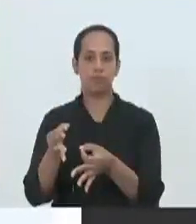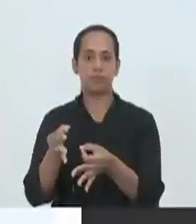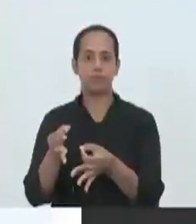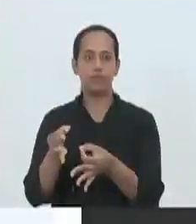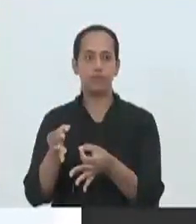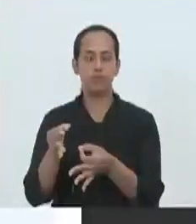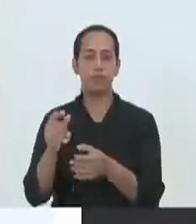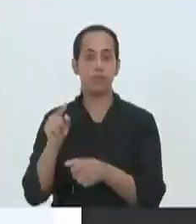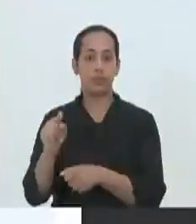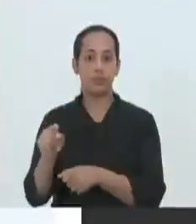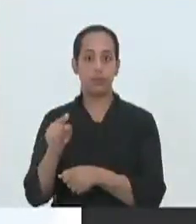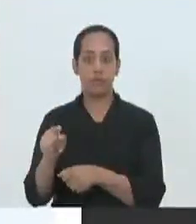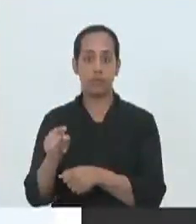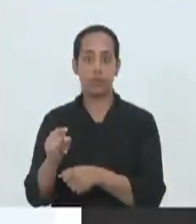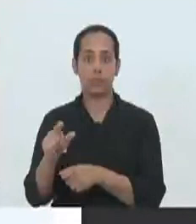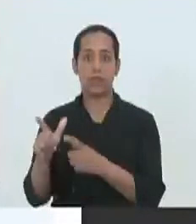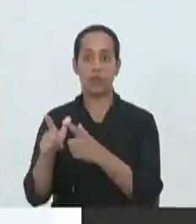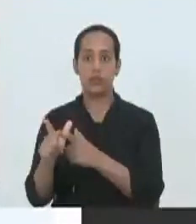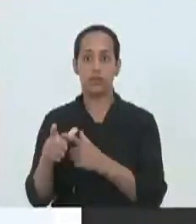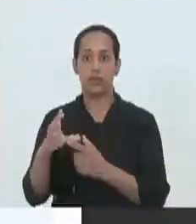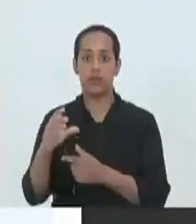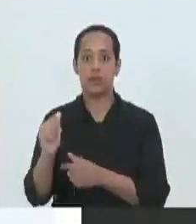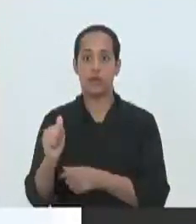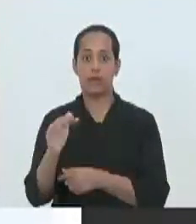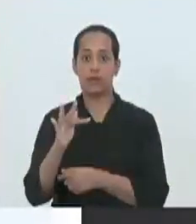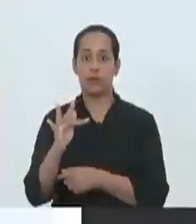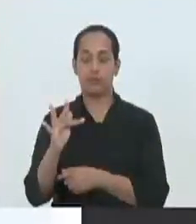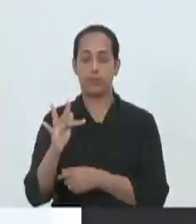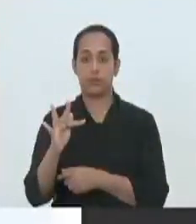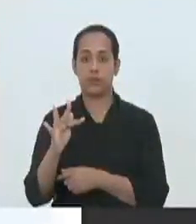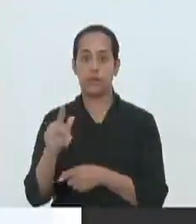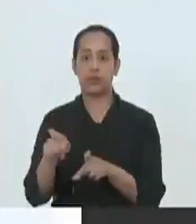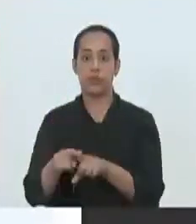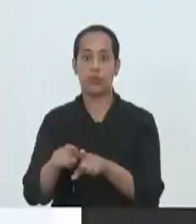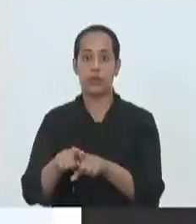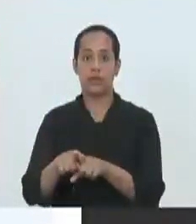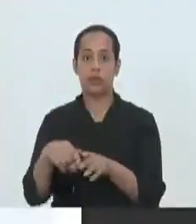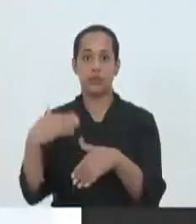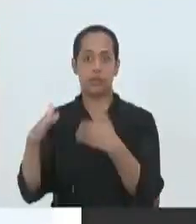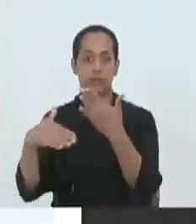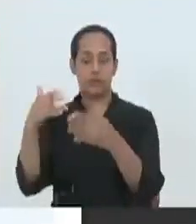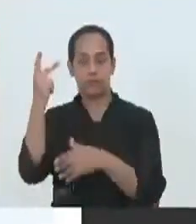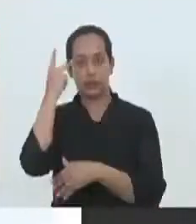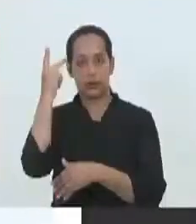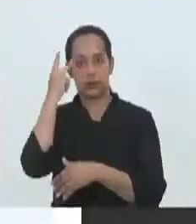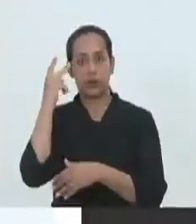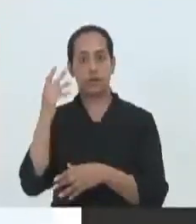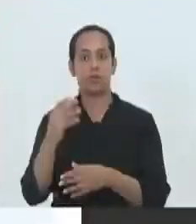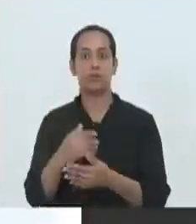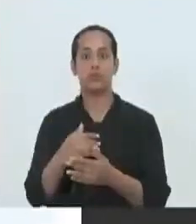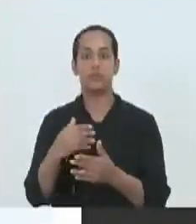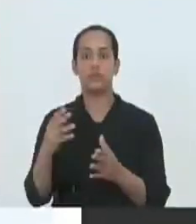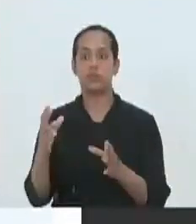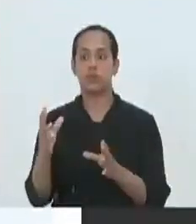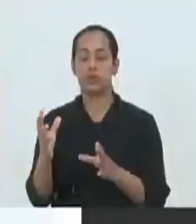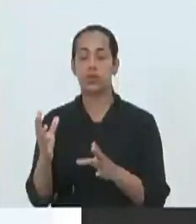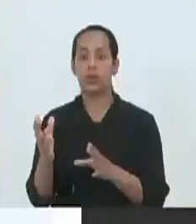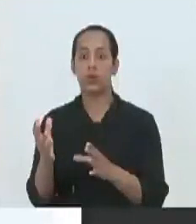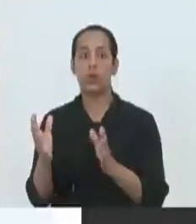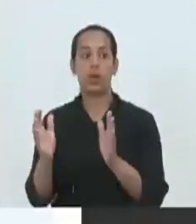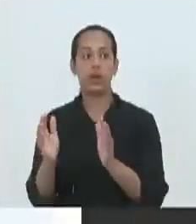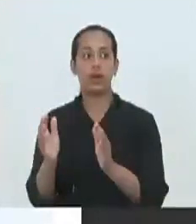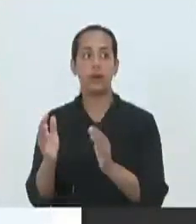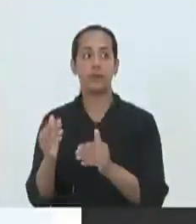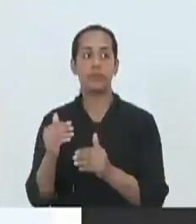dívida do CAF e a dívida do desenvolve São Paulo só que elas vão compondo essa nossa dívida contratual à medida em que são